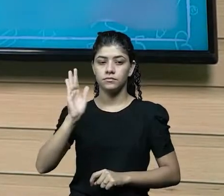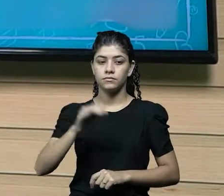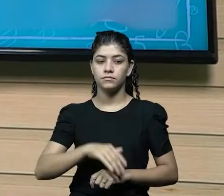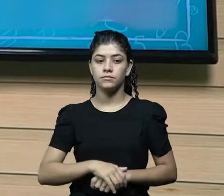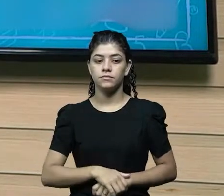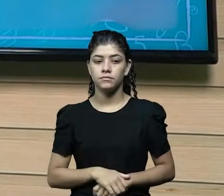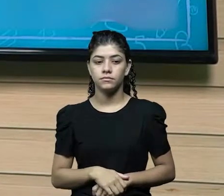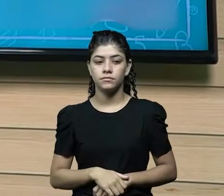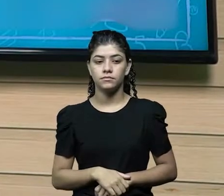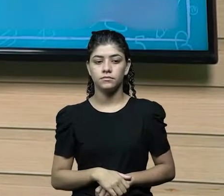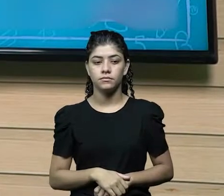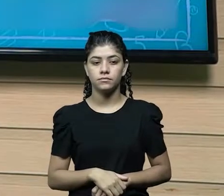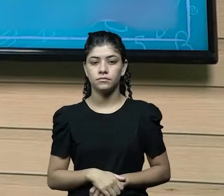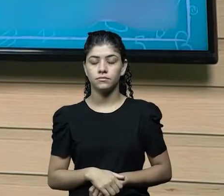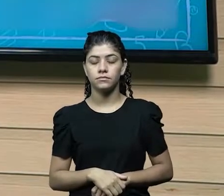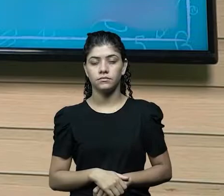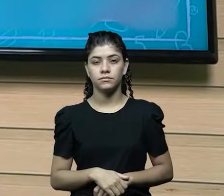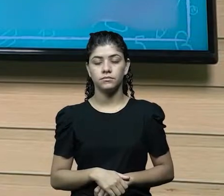pouco